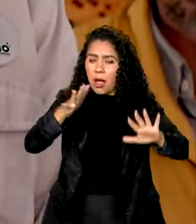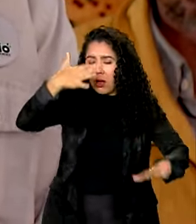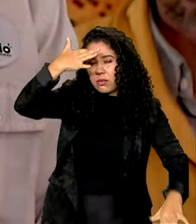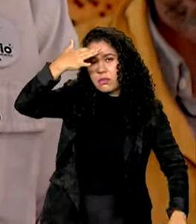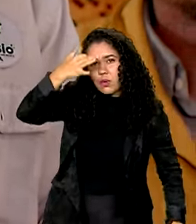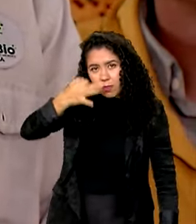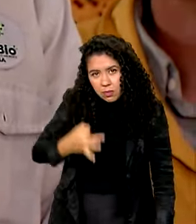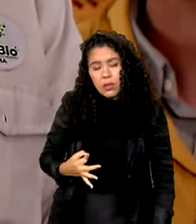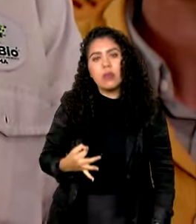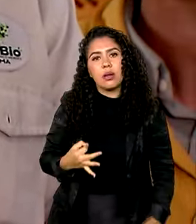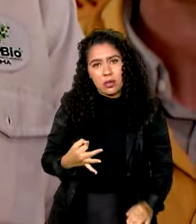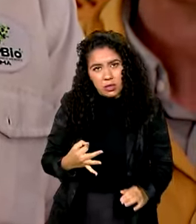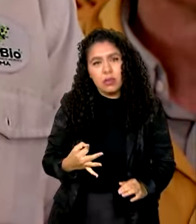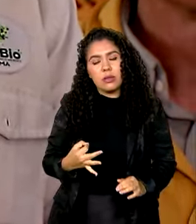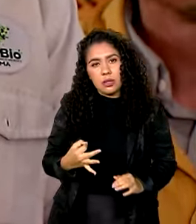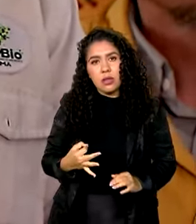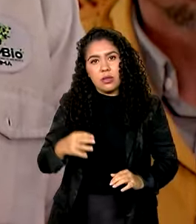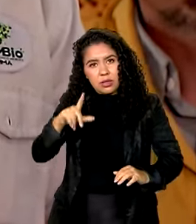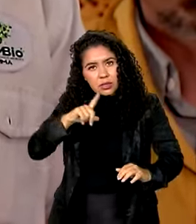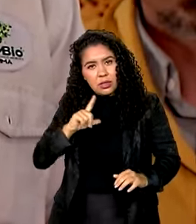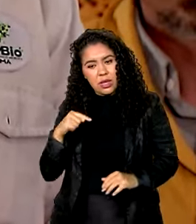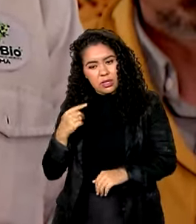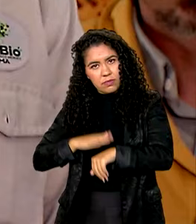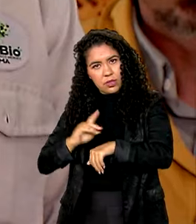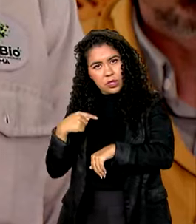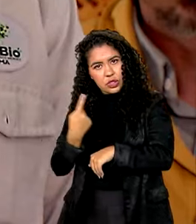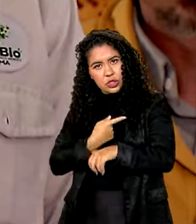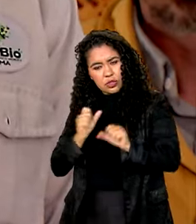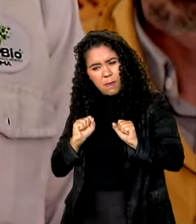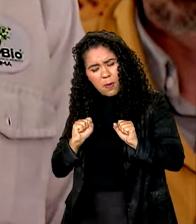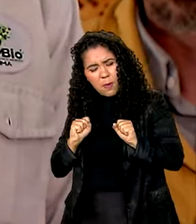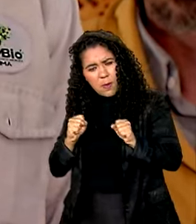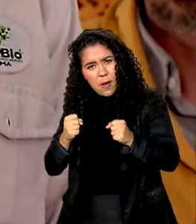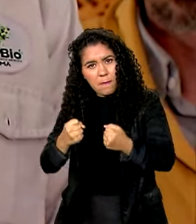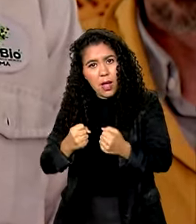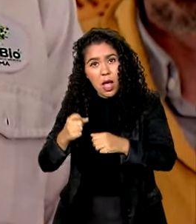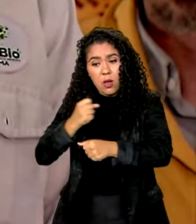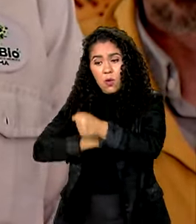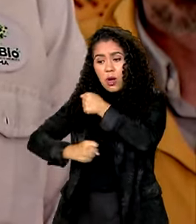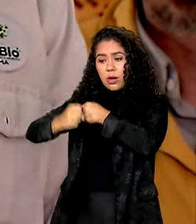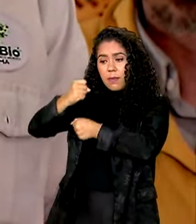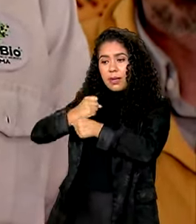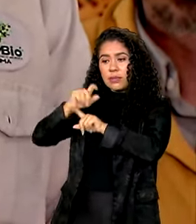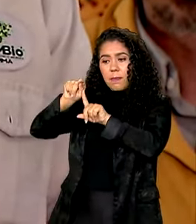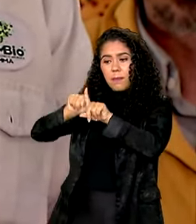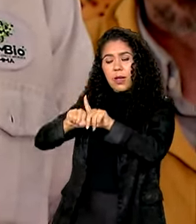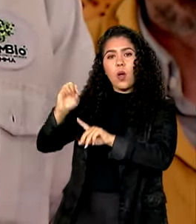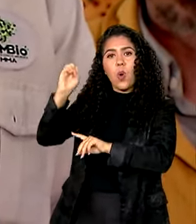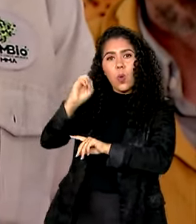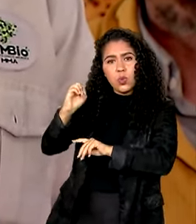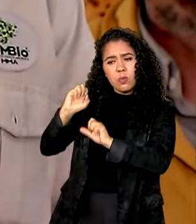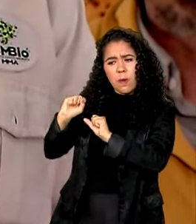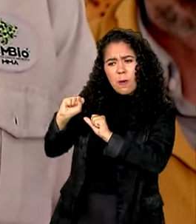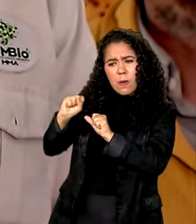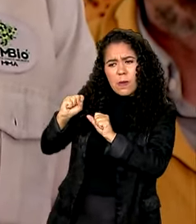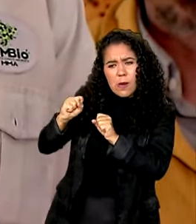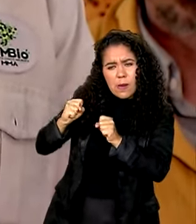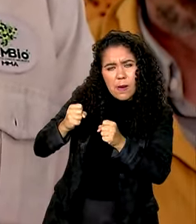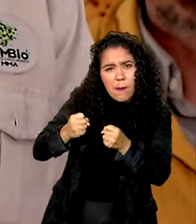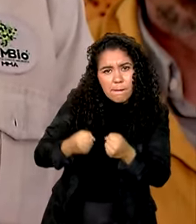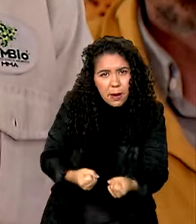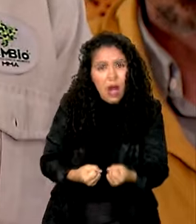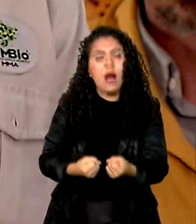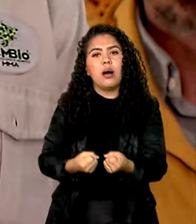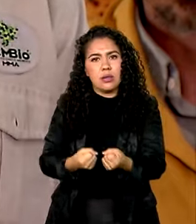compreendemos que, pelos esforços que vínhamos fazendo desde outubro do ano passado, nós estamos agindo dentro